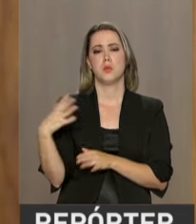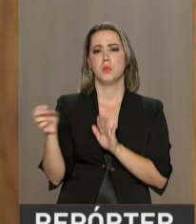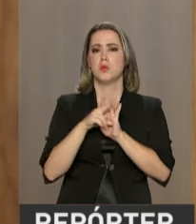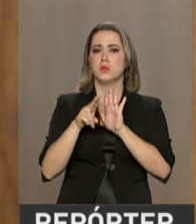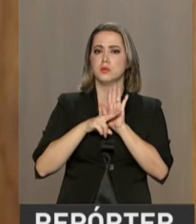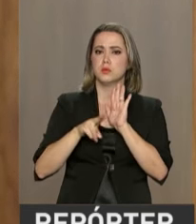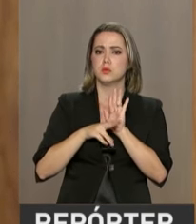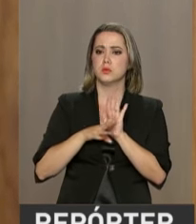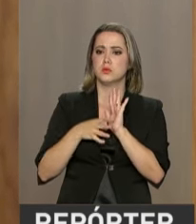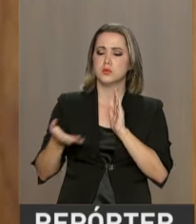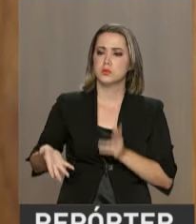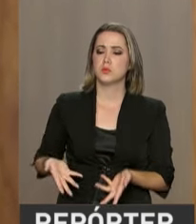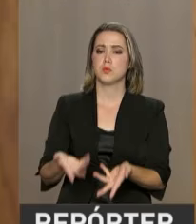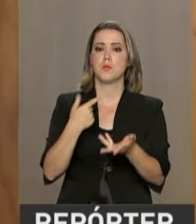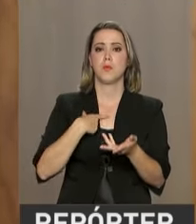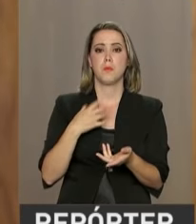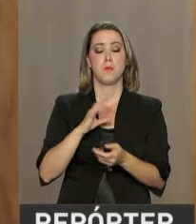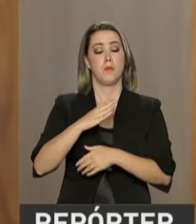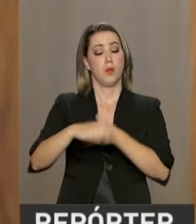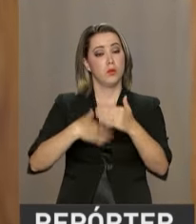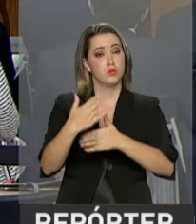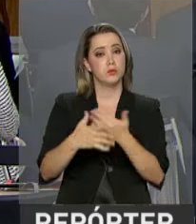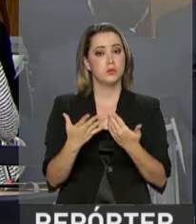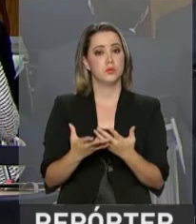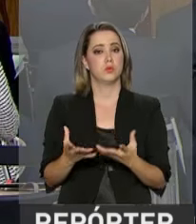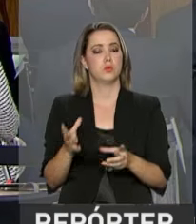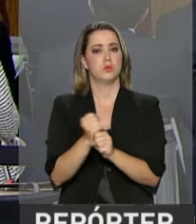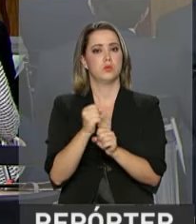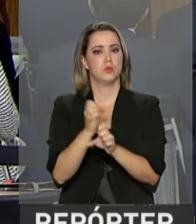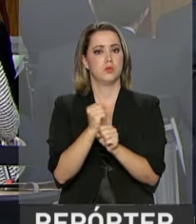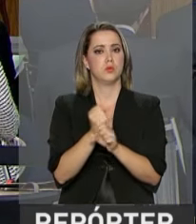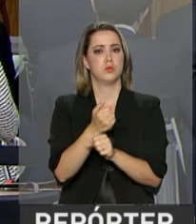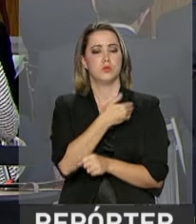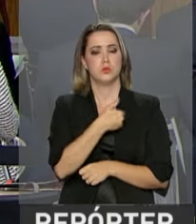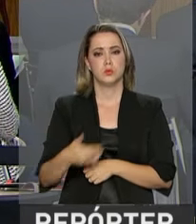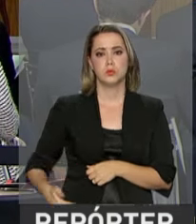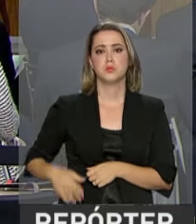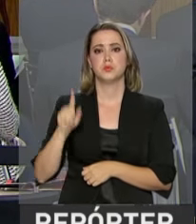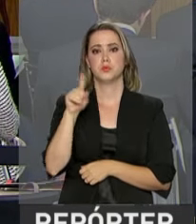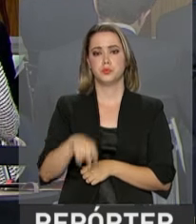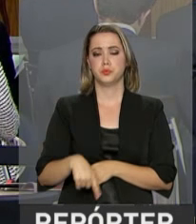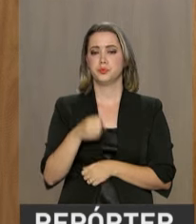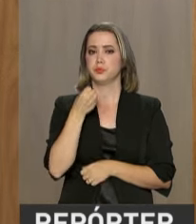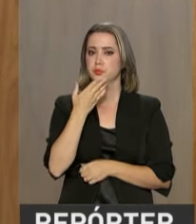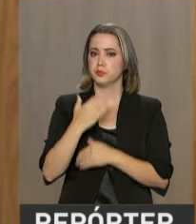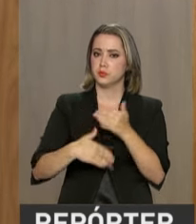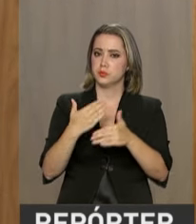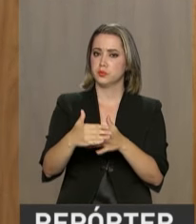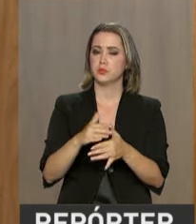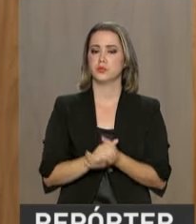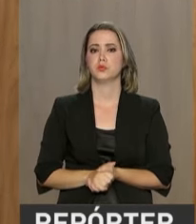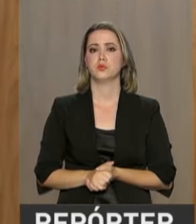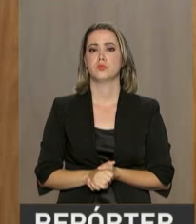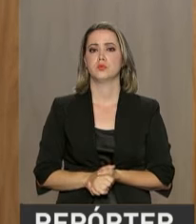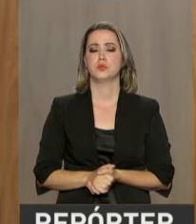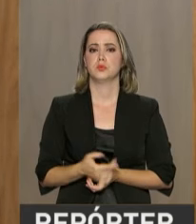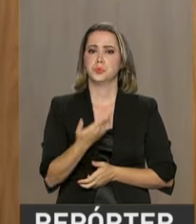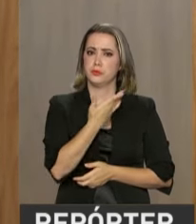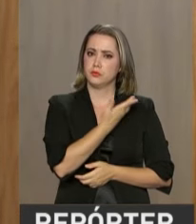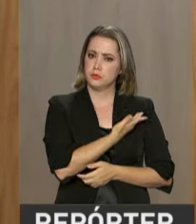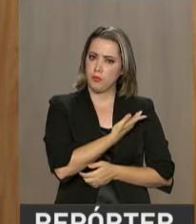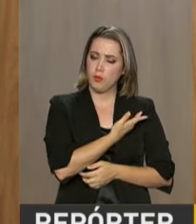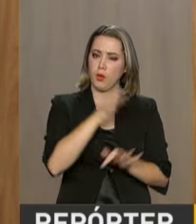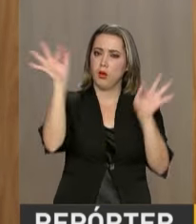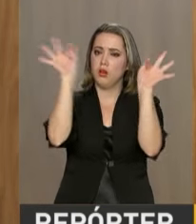e disse que a sustentabilidade das contas públicas a nova chave para o progresso é solicitado ao presidente